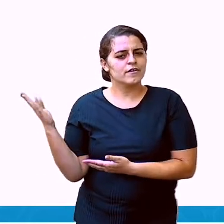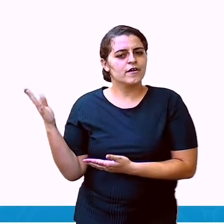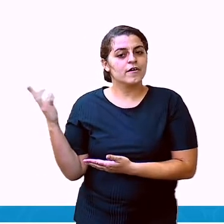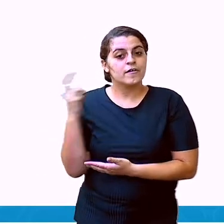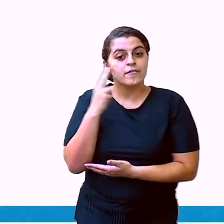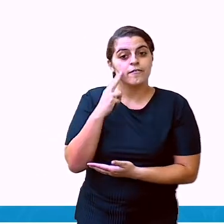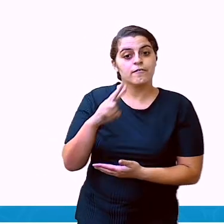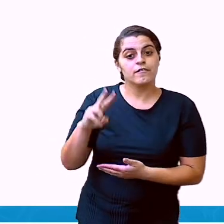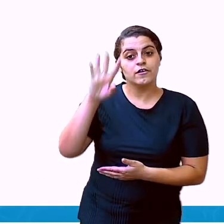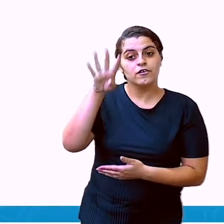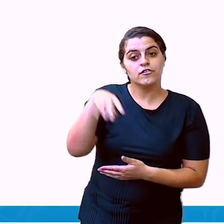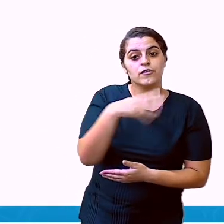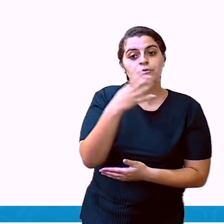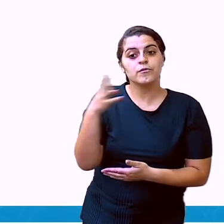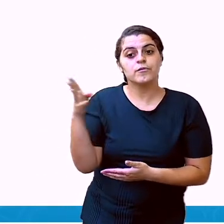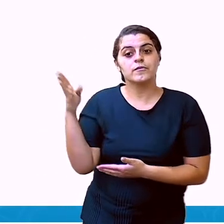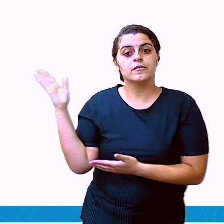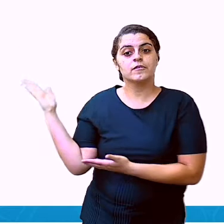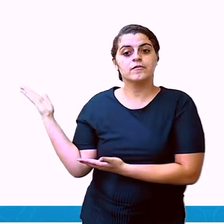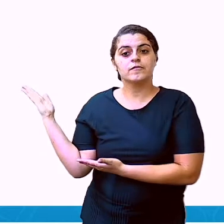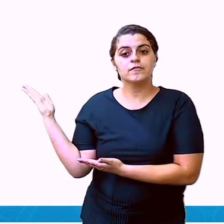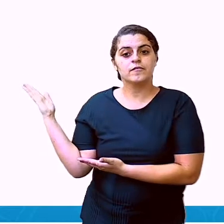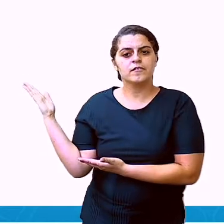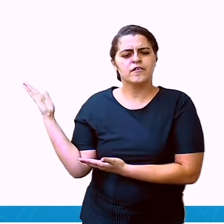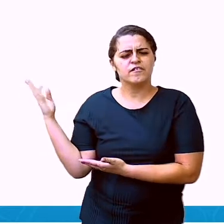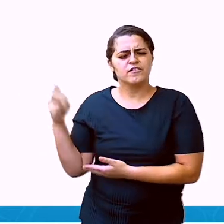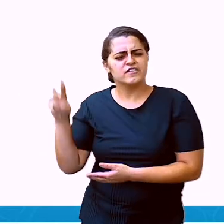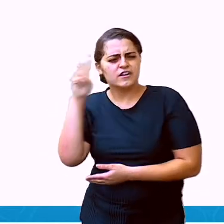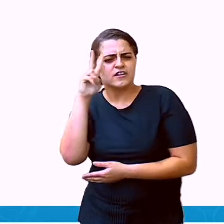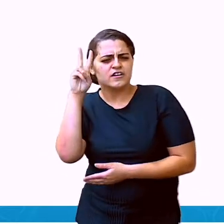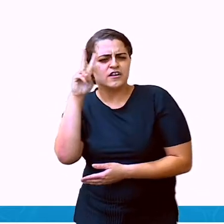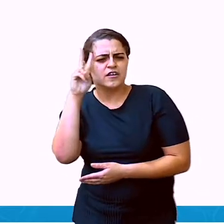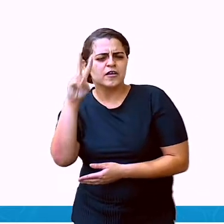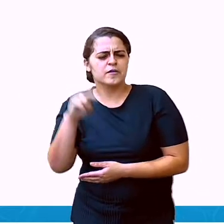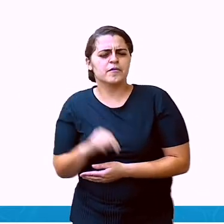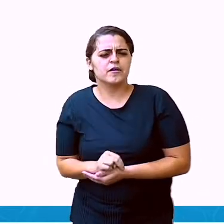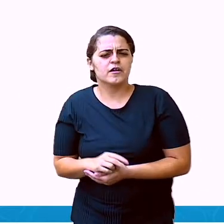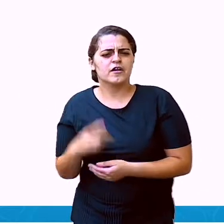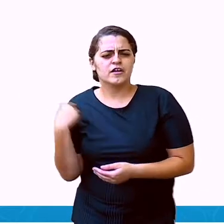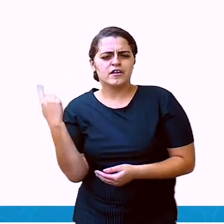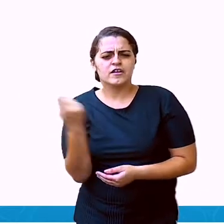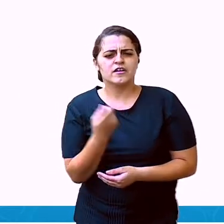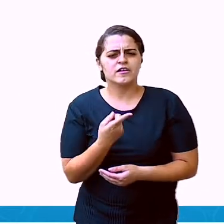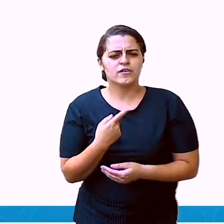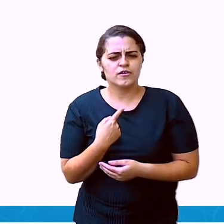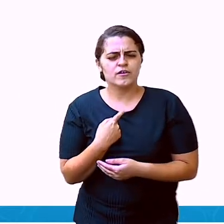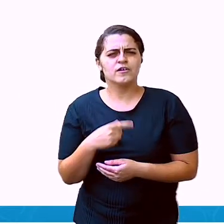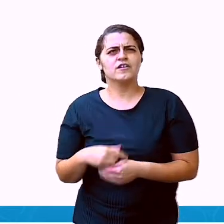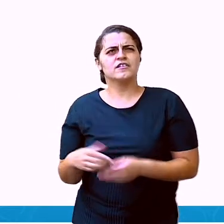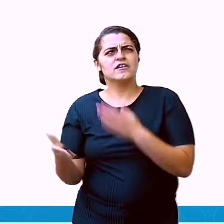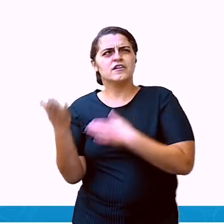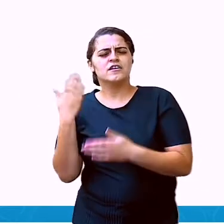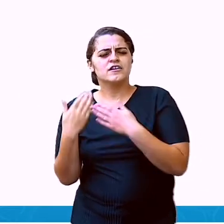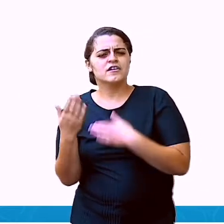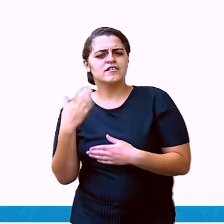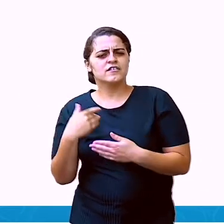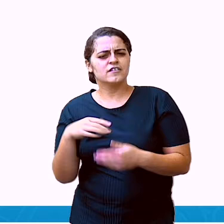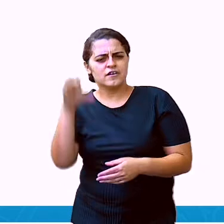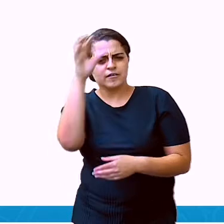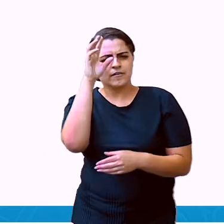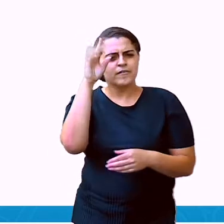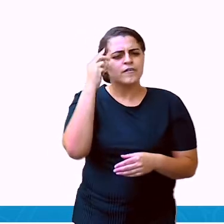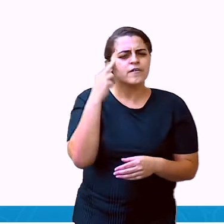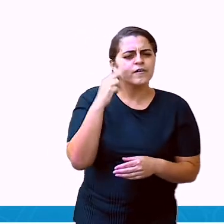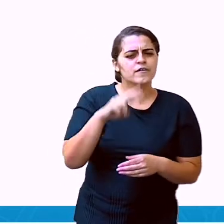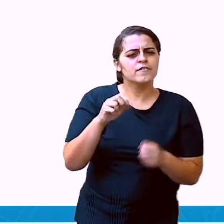Veja o quadro a seguir. Vamos lá. Vocês se lembram que na nossa aula passada, nós fizemos esse